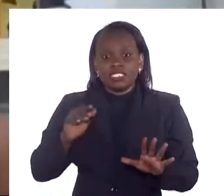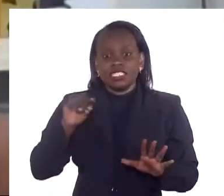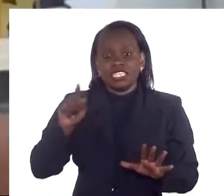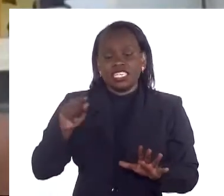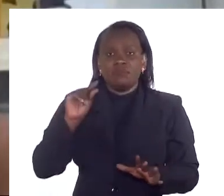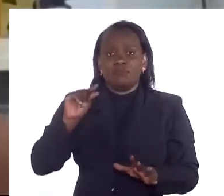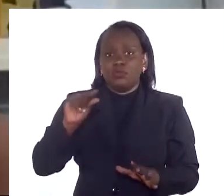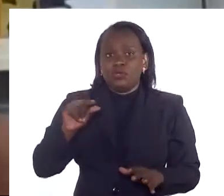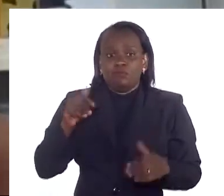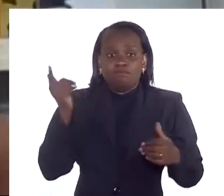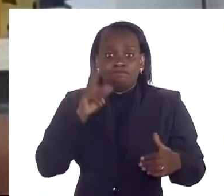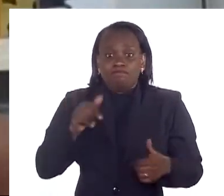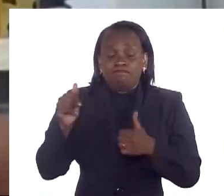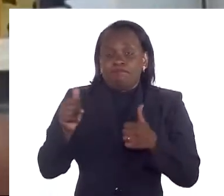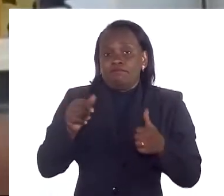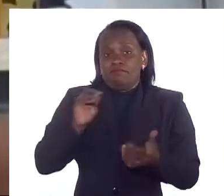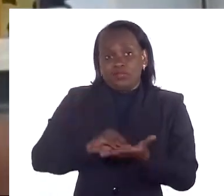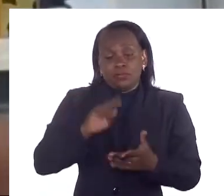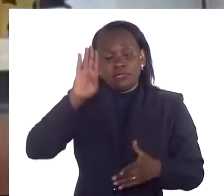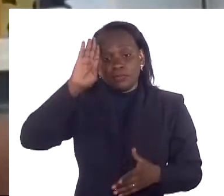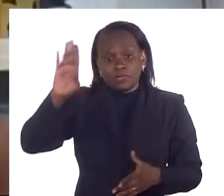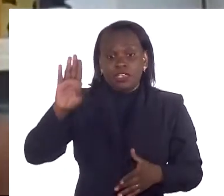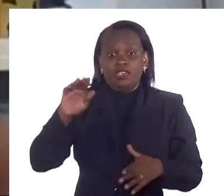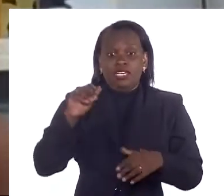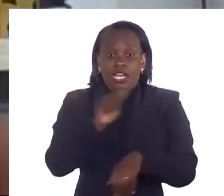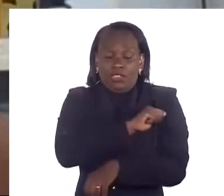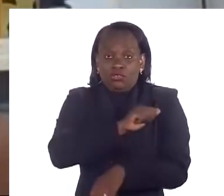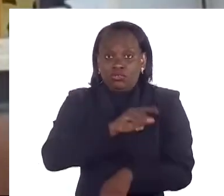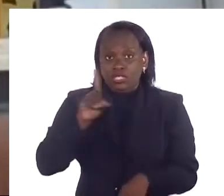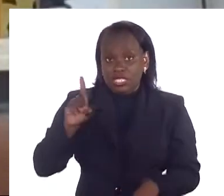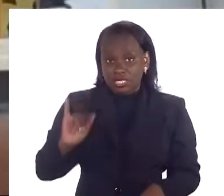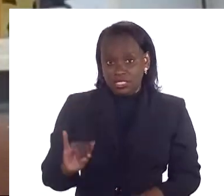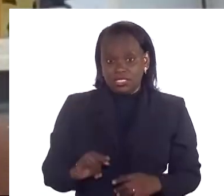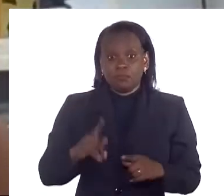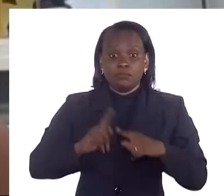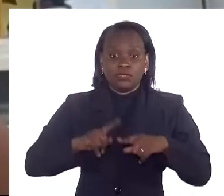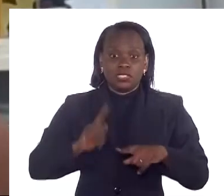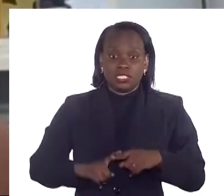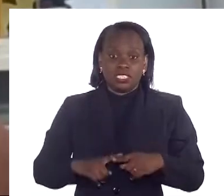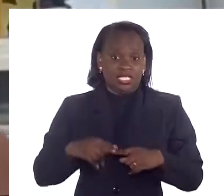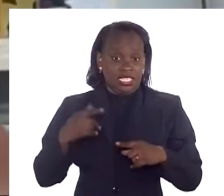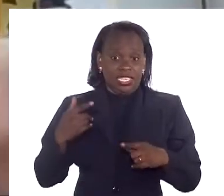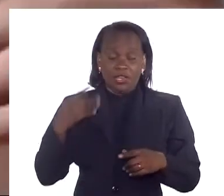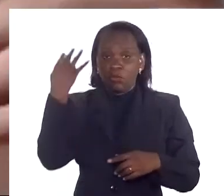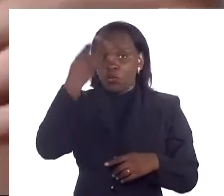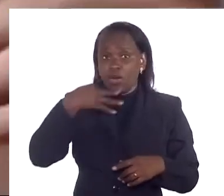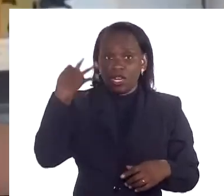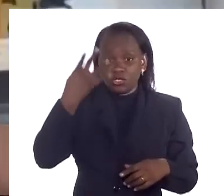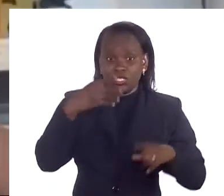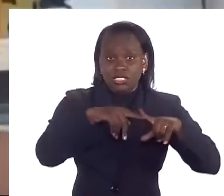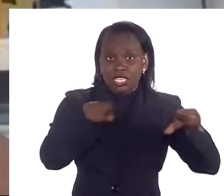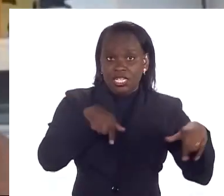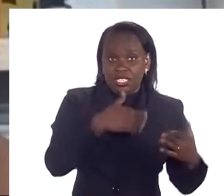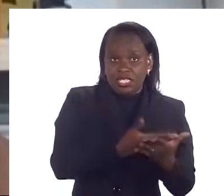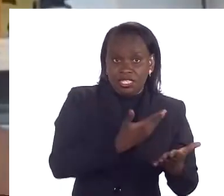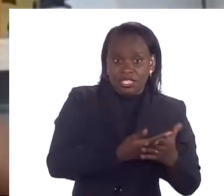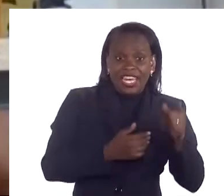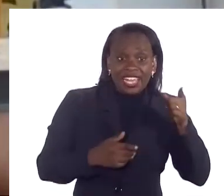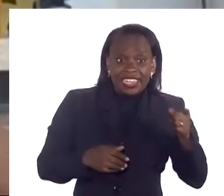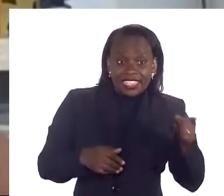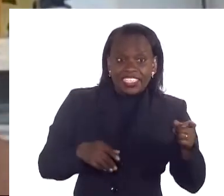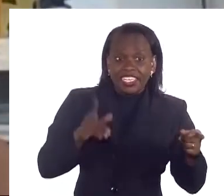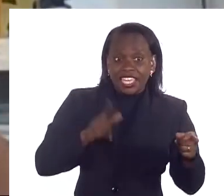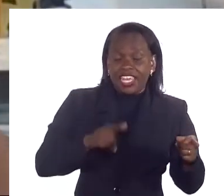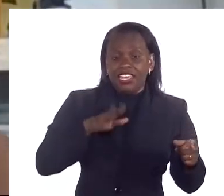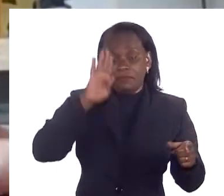tem se mostrado muito pouco efetivo, principalmente nos alunos com deficiência intelectual, porque são 4 horas na sala de aula, então é